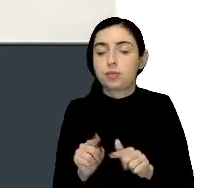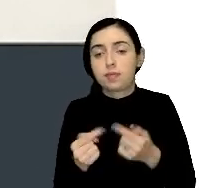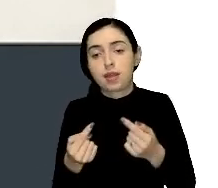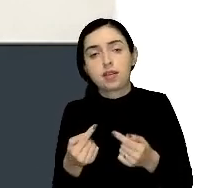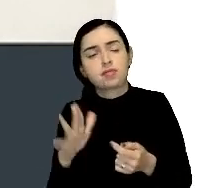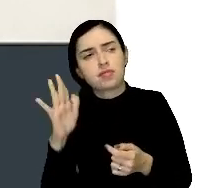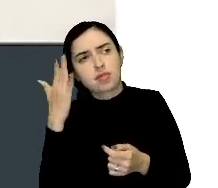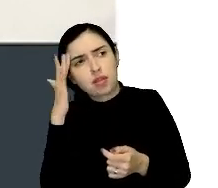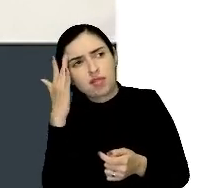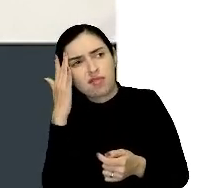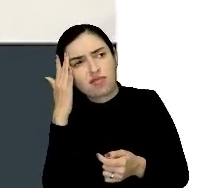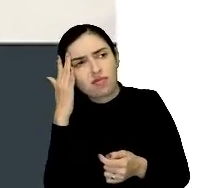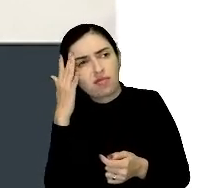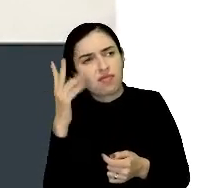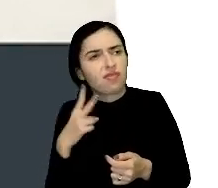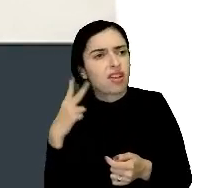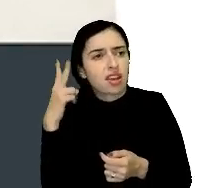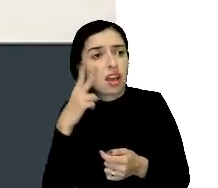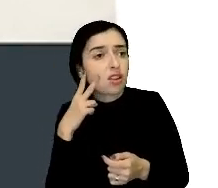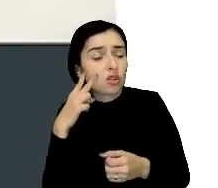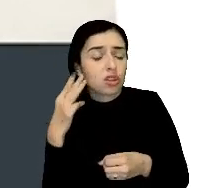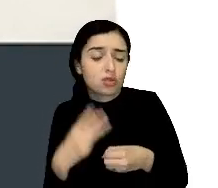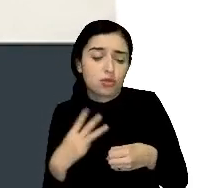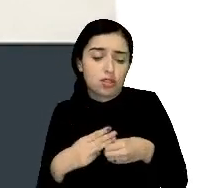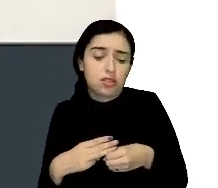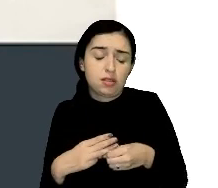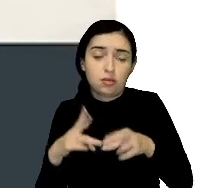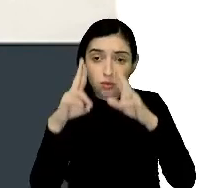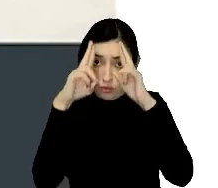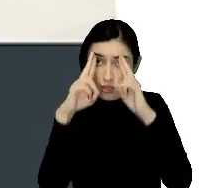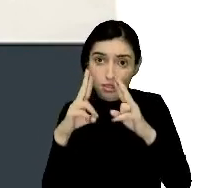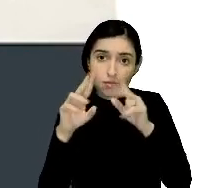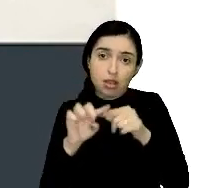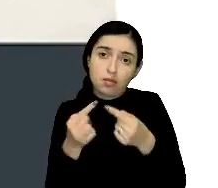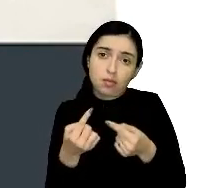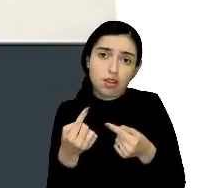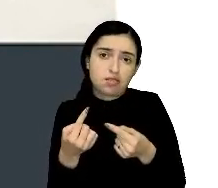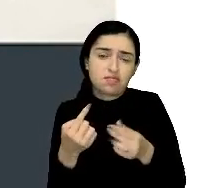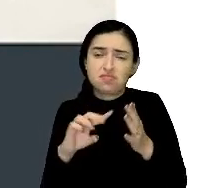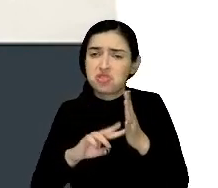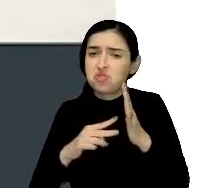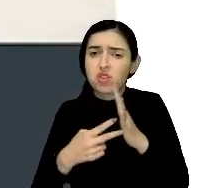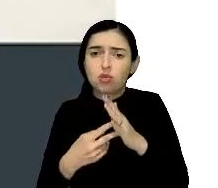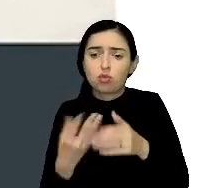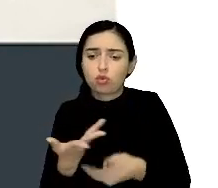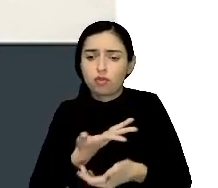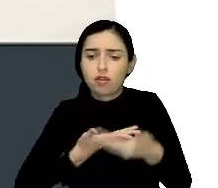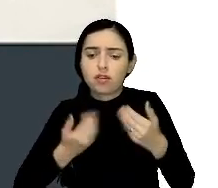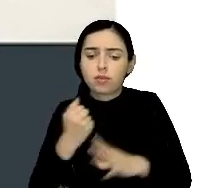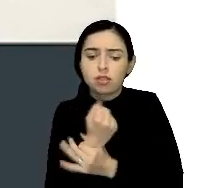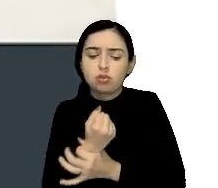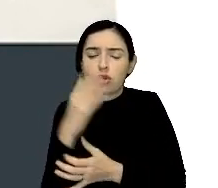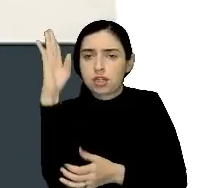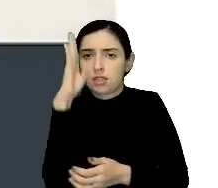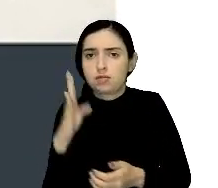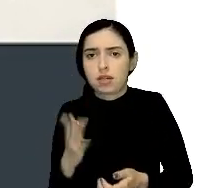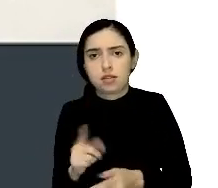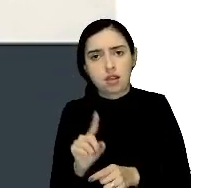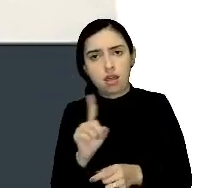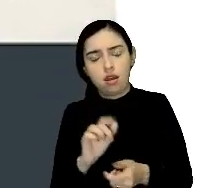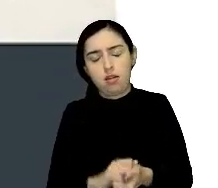vereador do município, com todo respeito ao vereador, mas isso não significa, não envolve uma questão de segurança nacional.